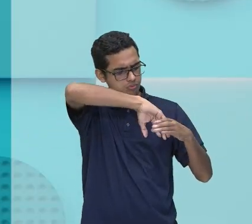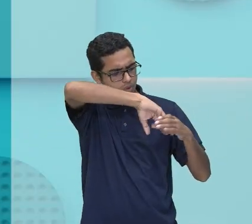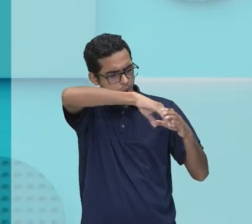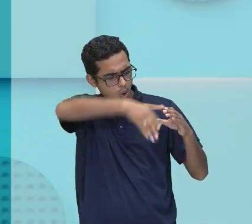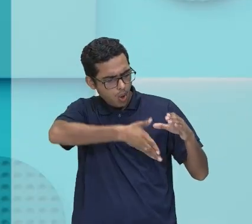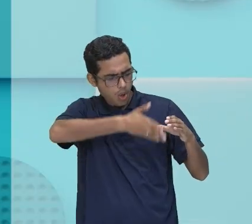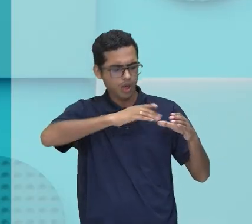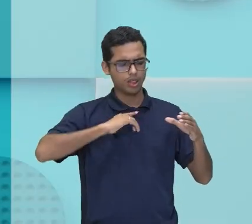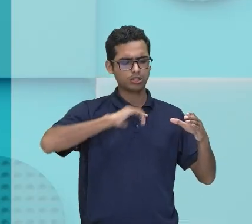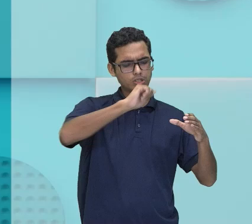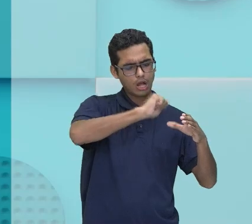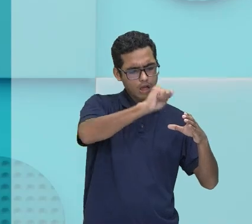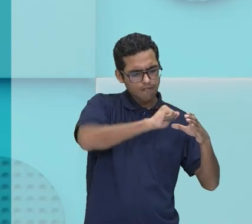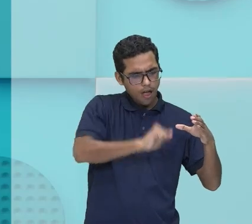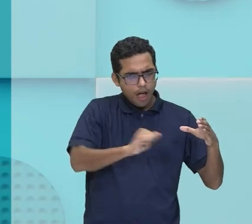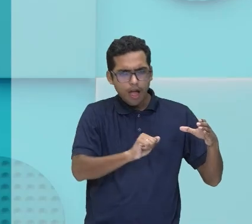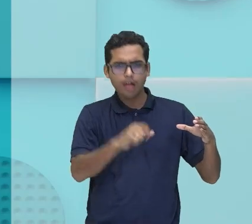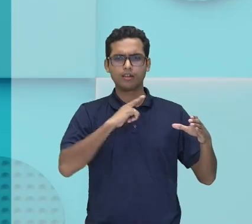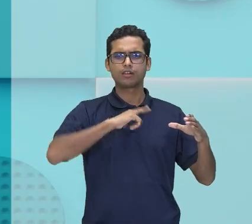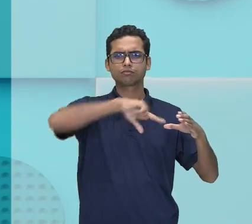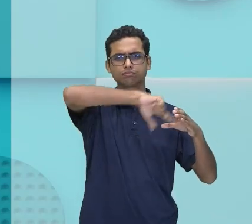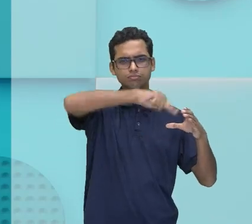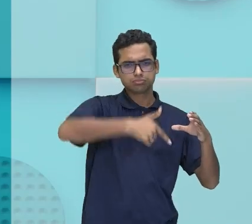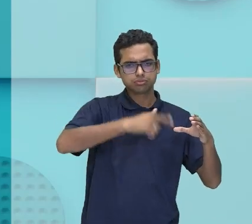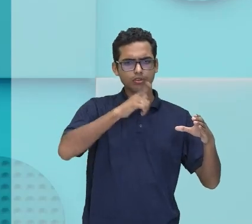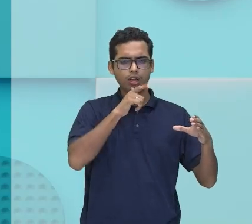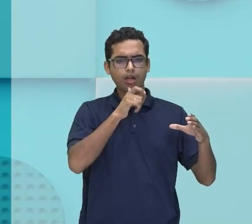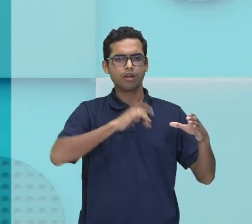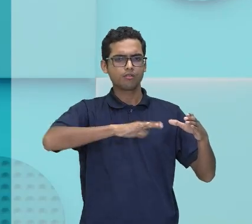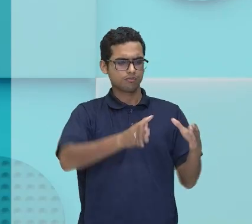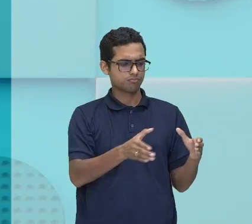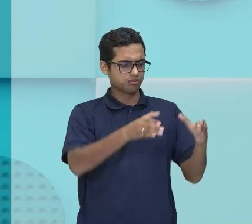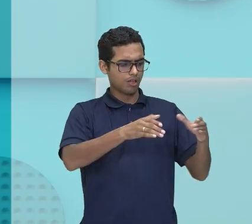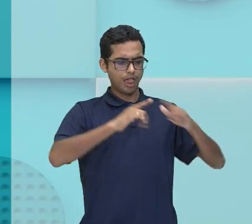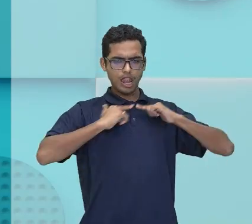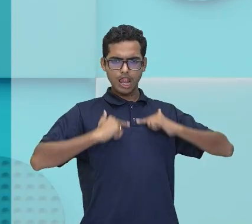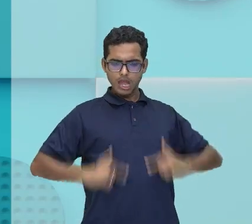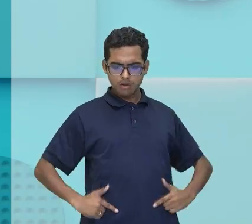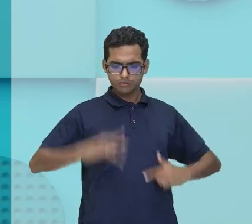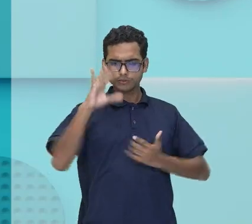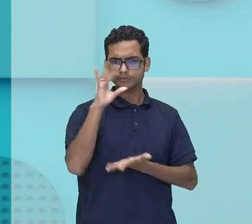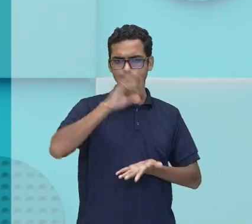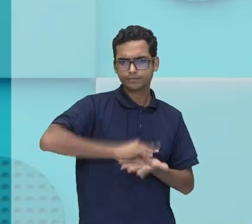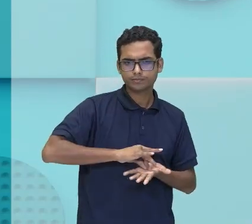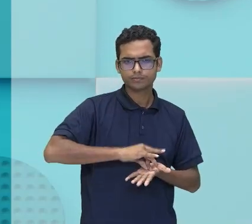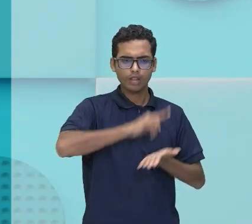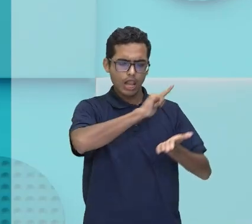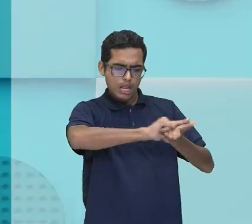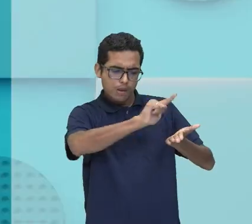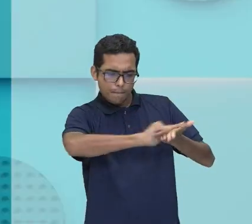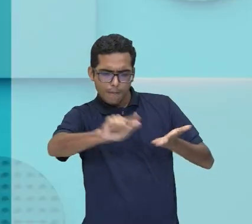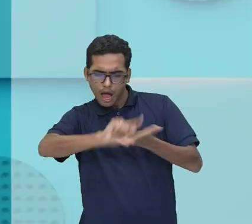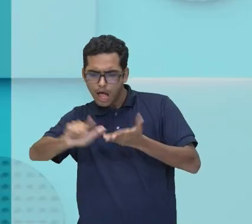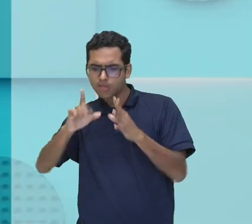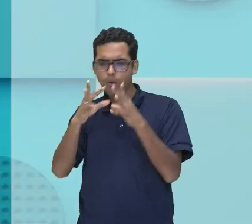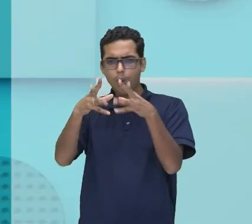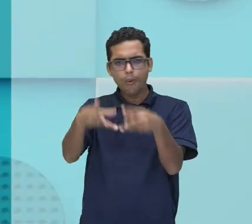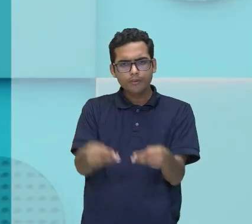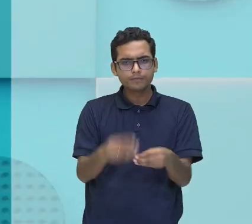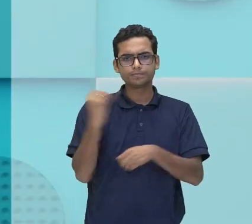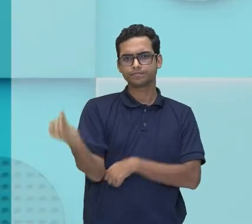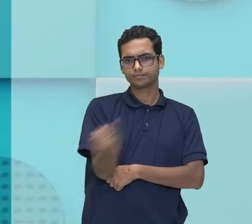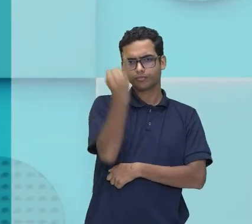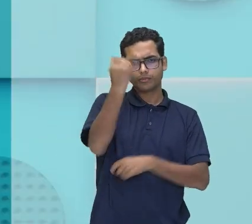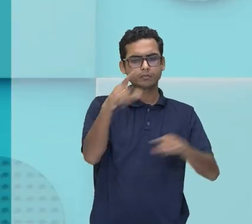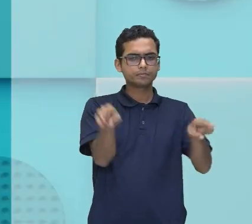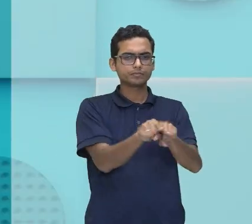se reproduzindo, que quando eu botar uma nova água, ele já vai se reproduzir ali. Então, é importante jogar a água do recipiente,